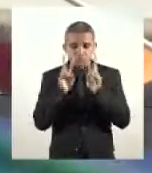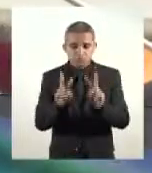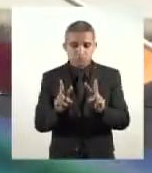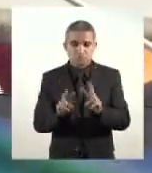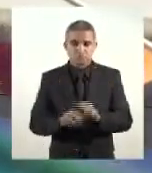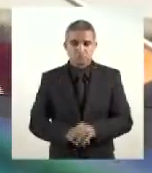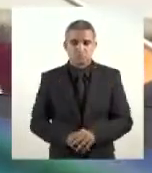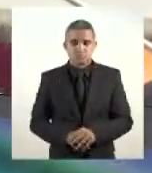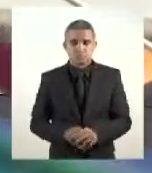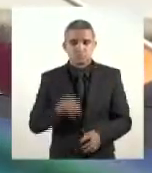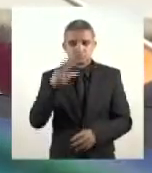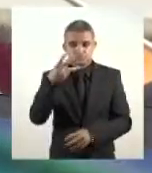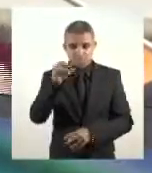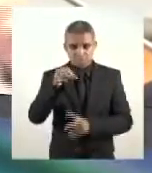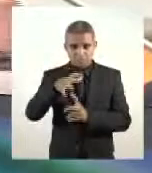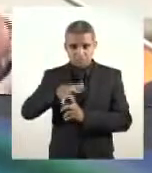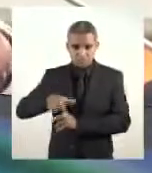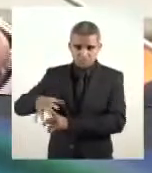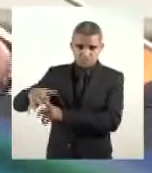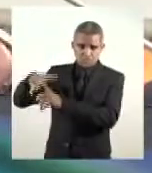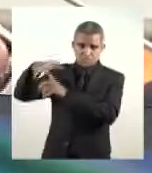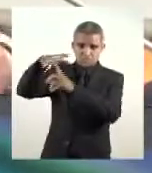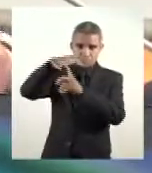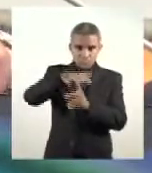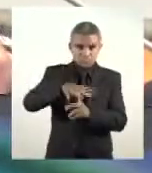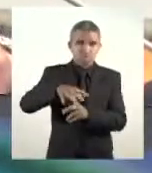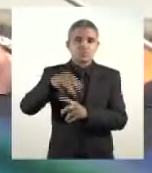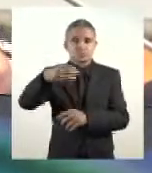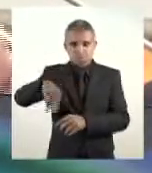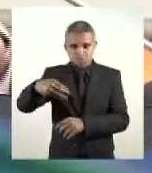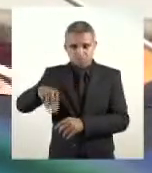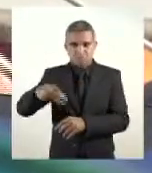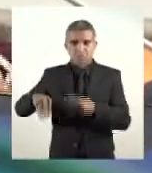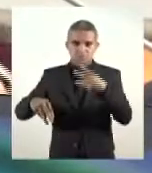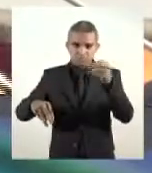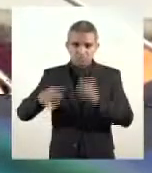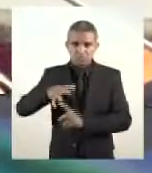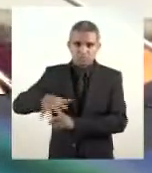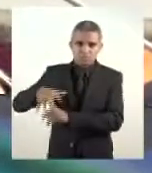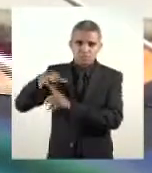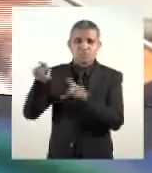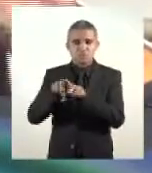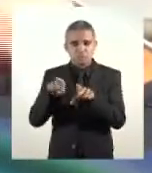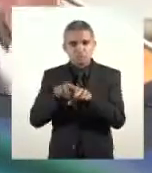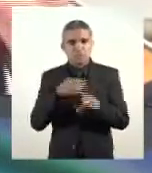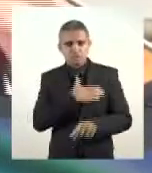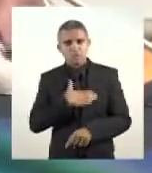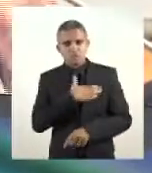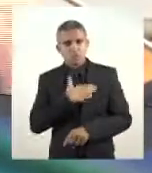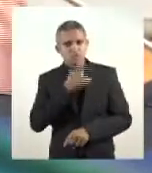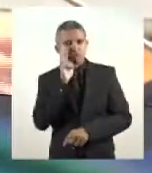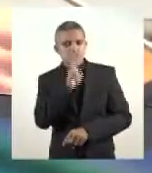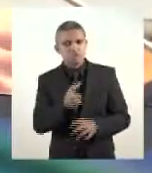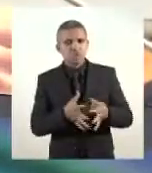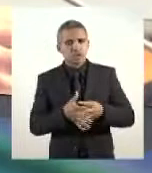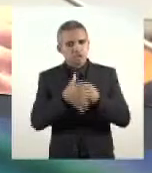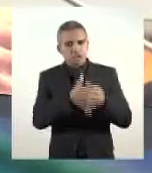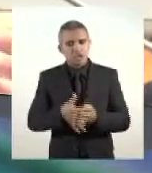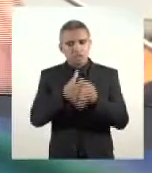30 helicópteros sobrevoando o Maranhão, gostaria de ver caminhões do Exército, gostaria de ter segurança